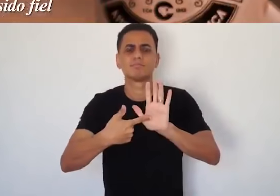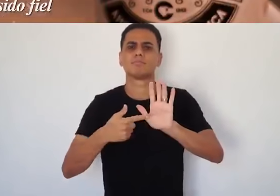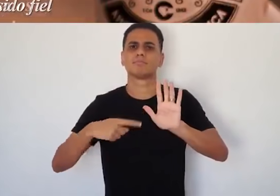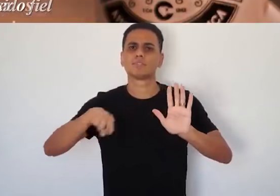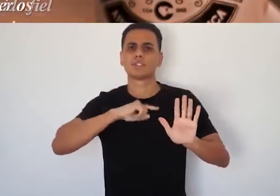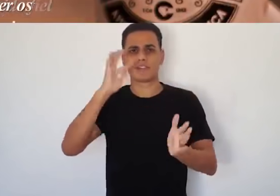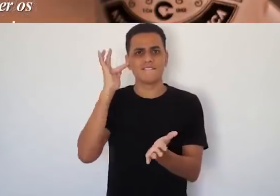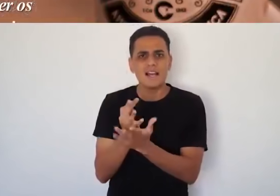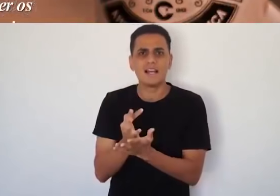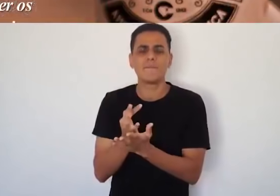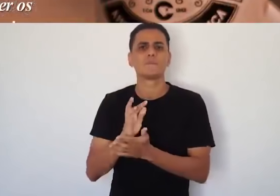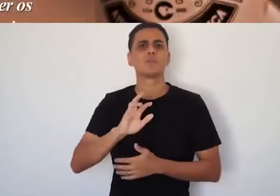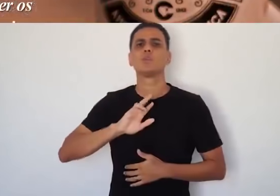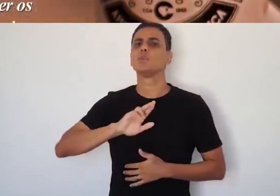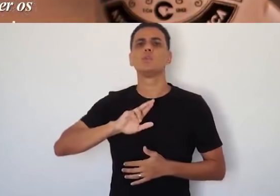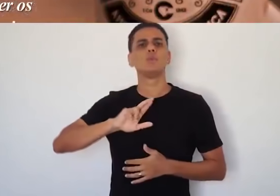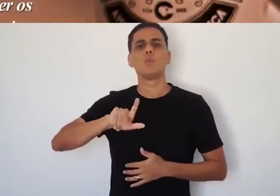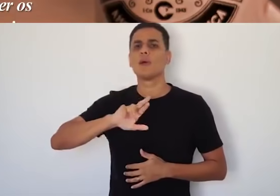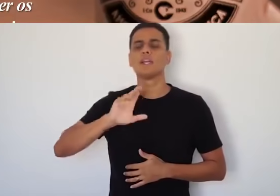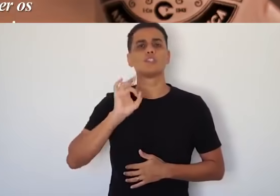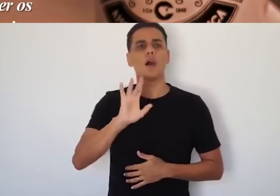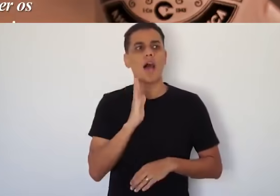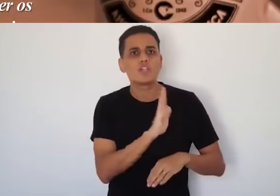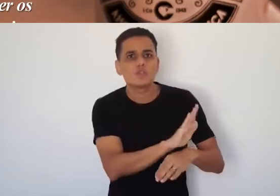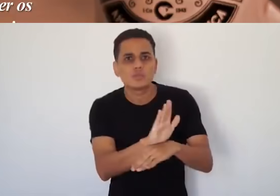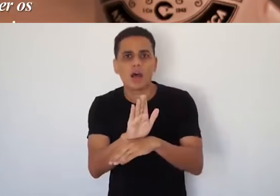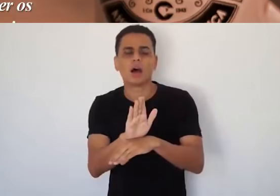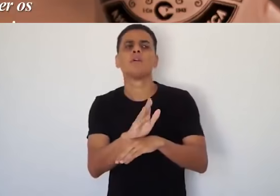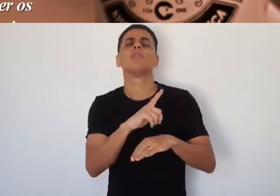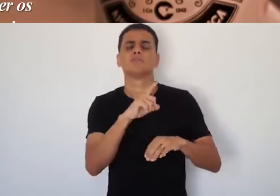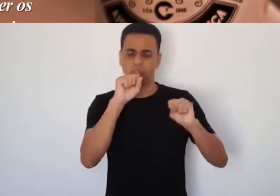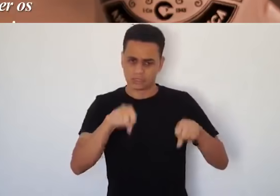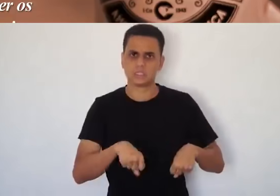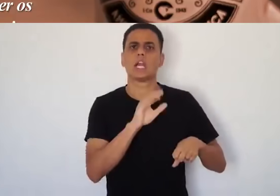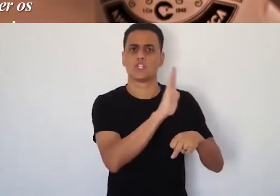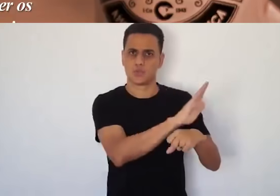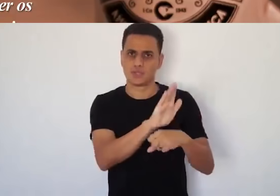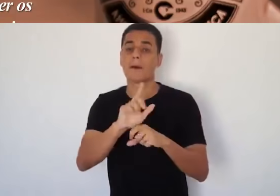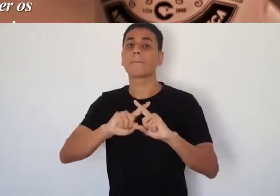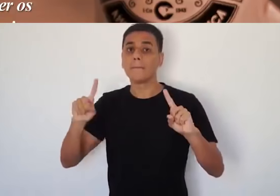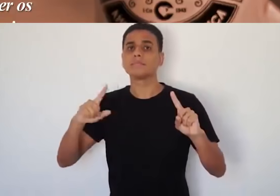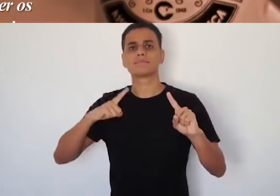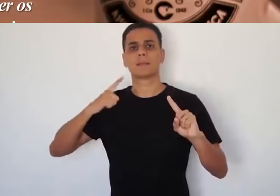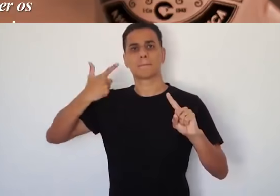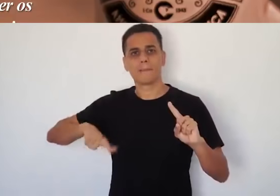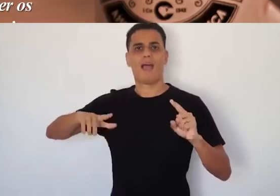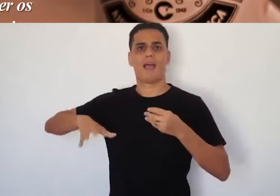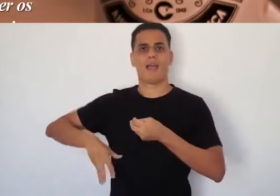seu marido e seja bem conhecida por suas boas obras. Observe bem agora o que ele vai chamar de boas